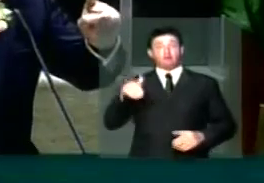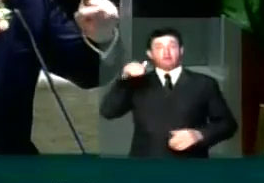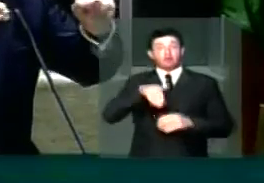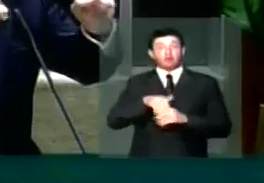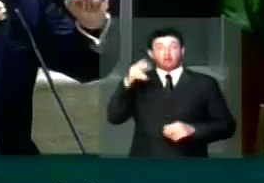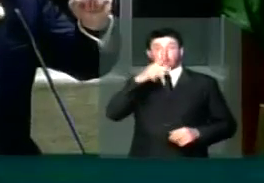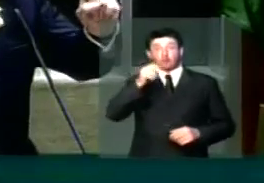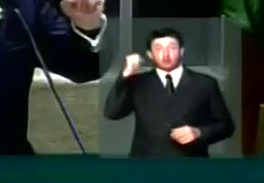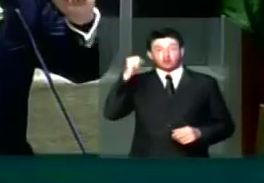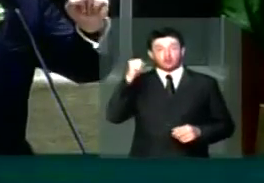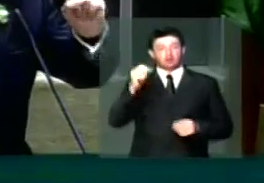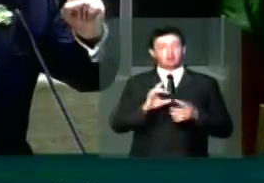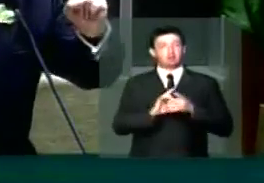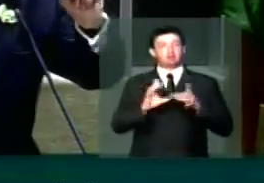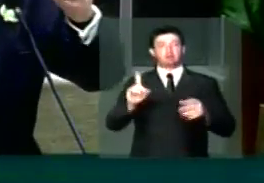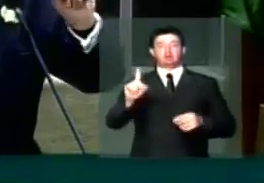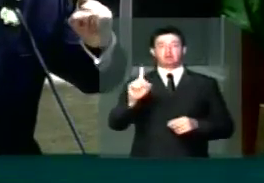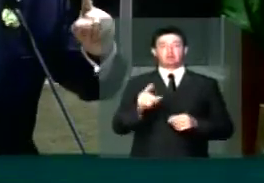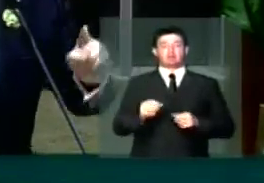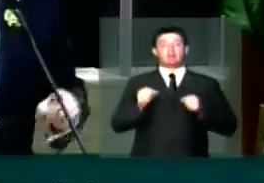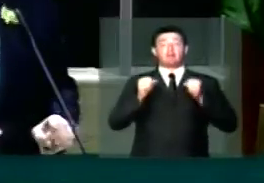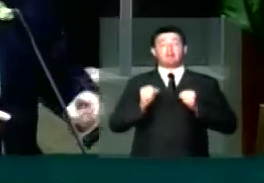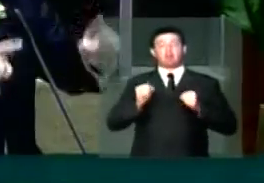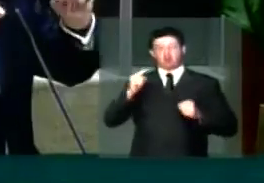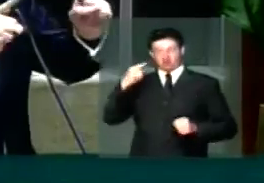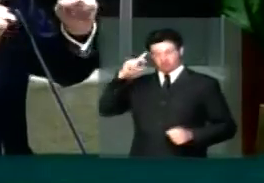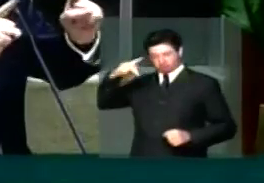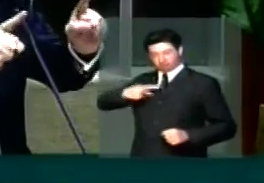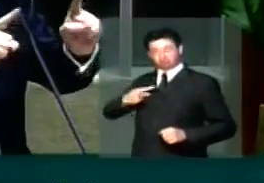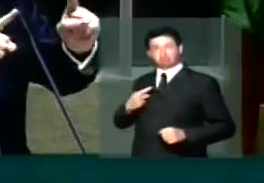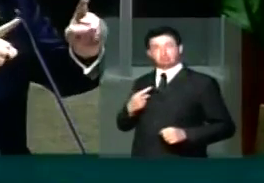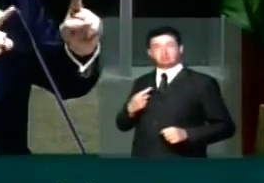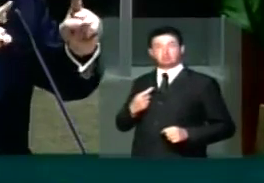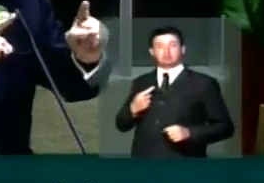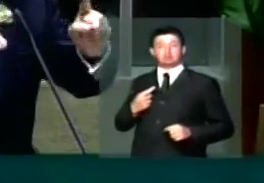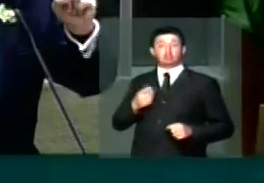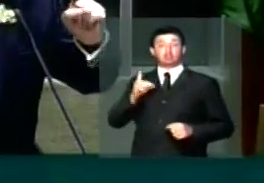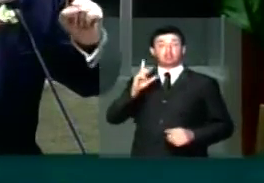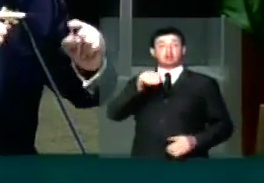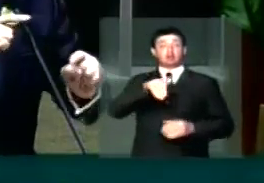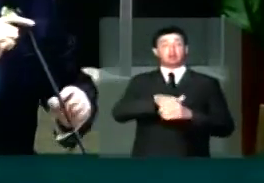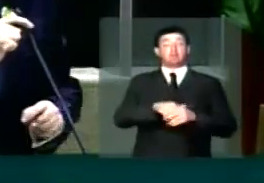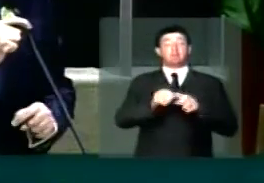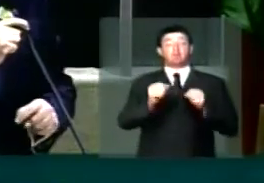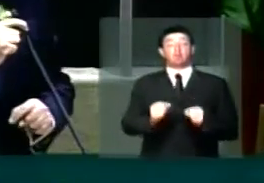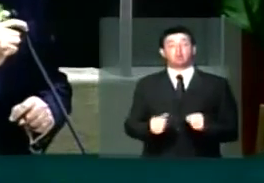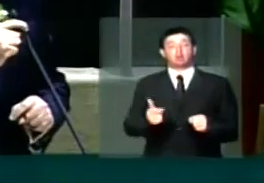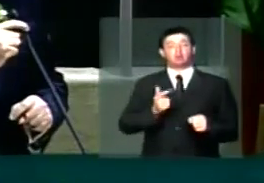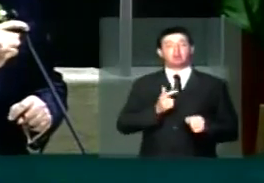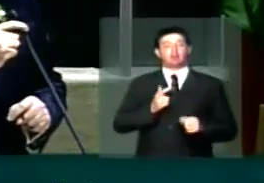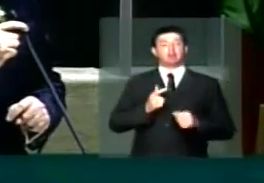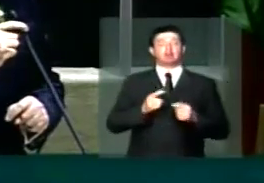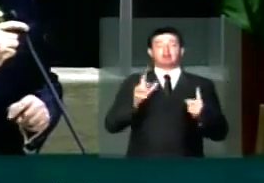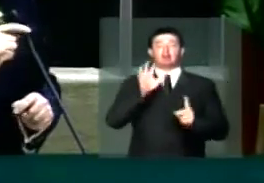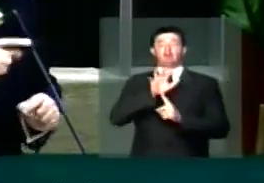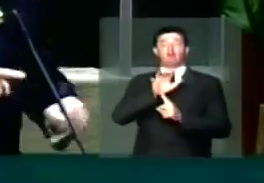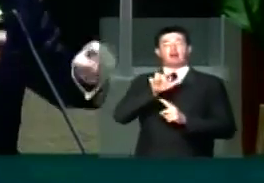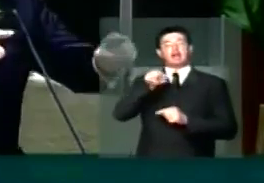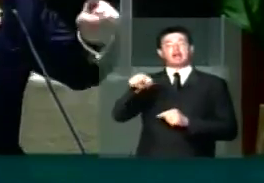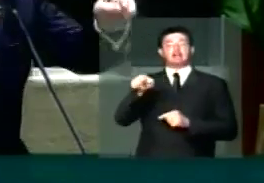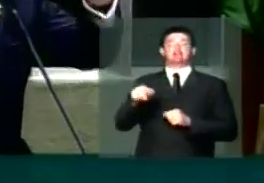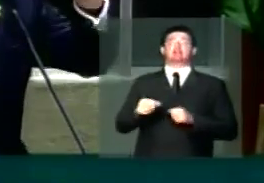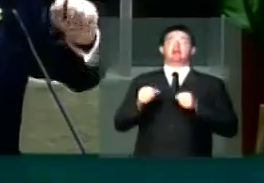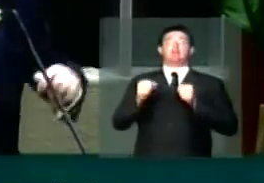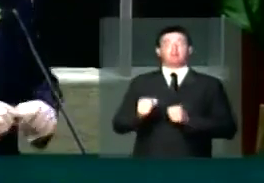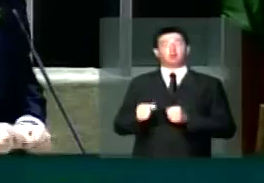vitória eleitoral não dá condição para a hegemonia política. Só a hegemonia eleitoral tem como consequência a hegemonia política.